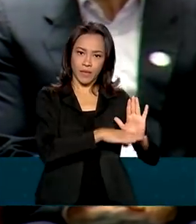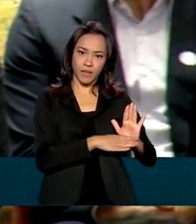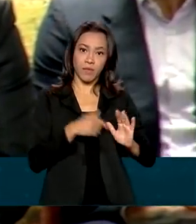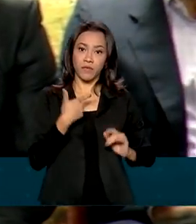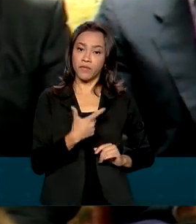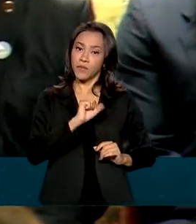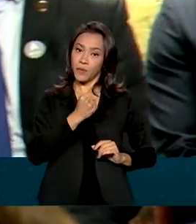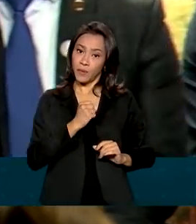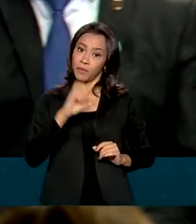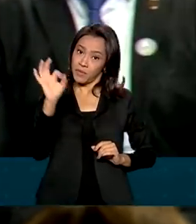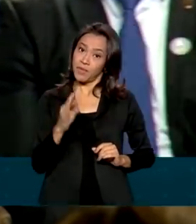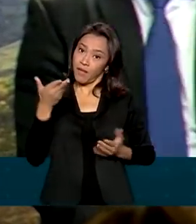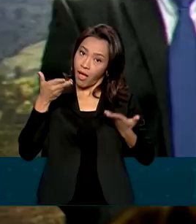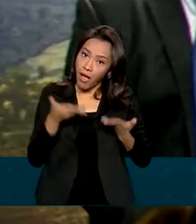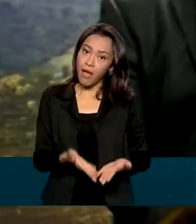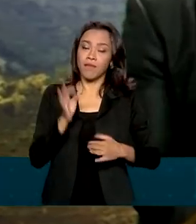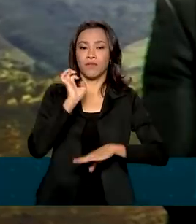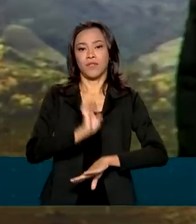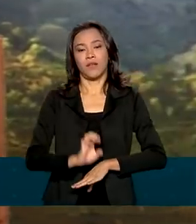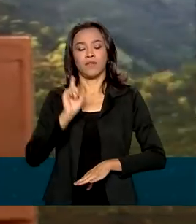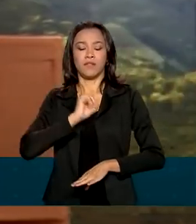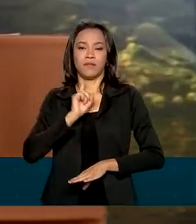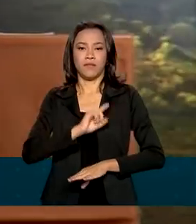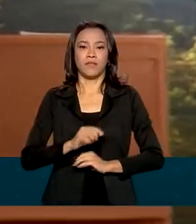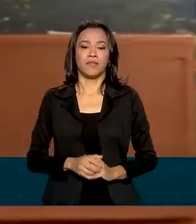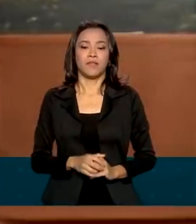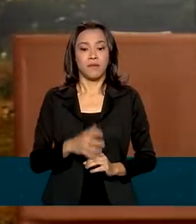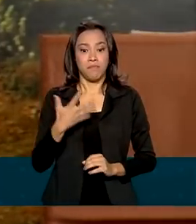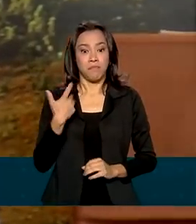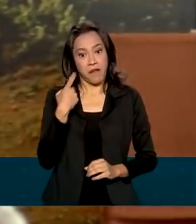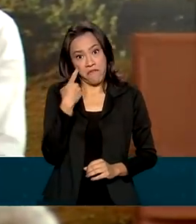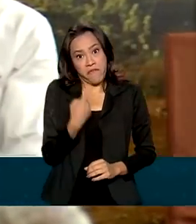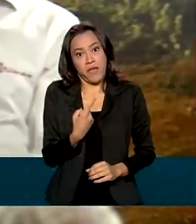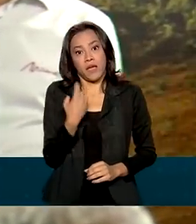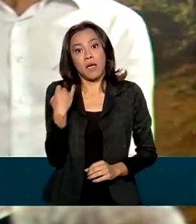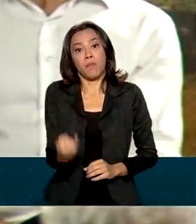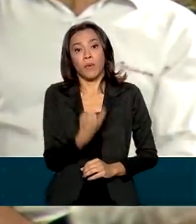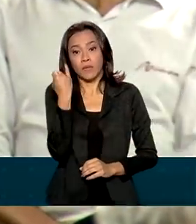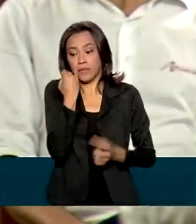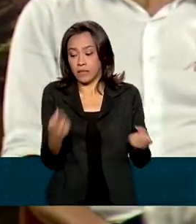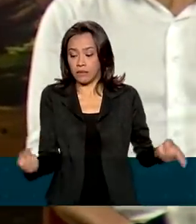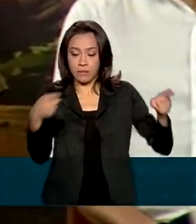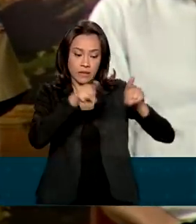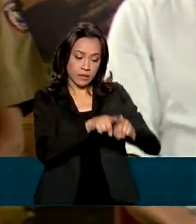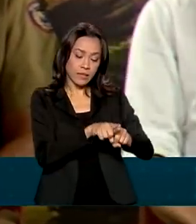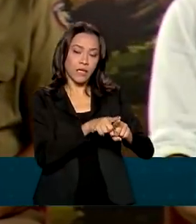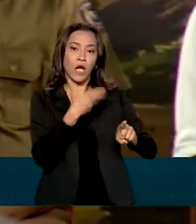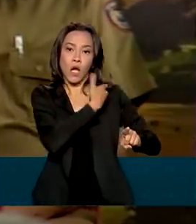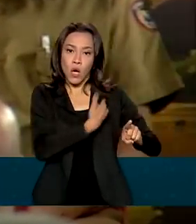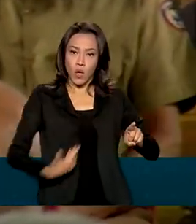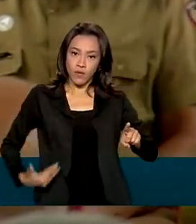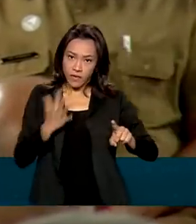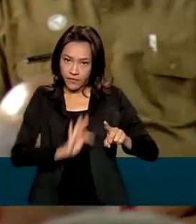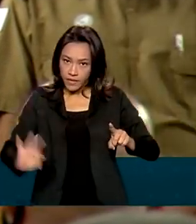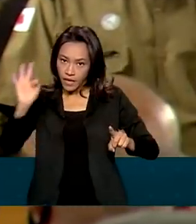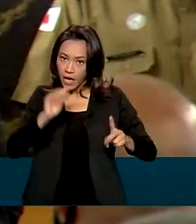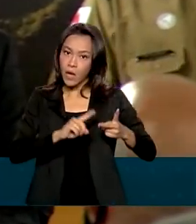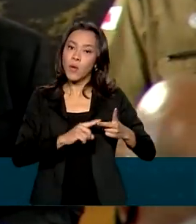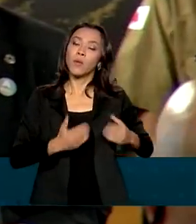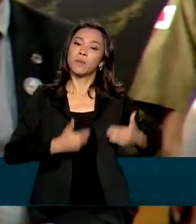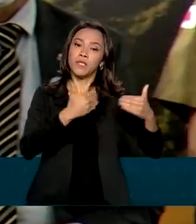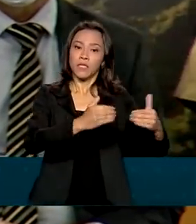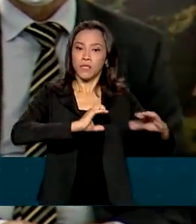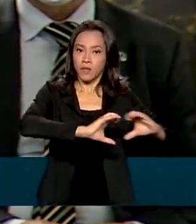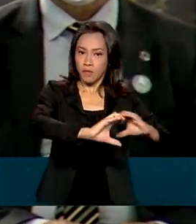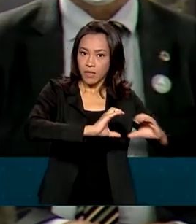28 por cento tá meninas tão para ser a relevância dessa parceria entre governo federal Ministério das